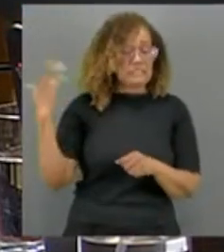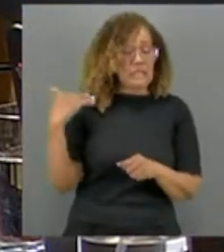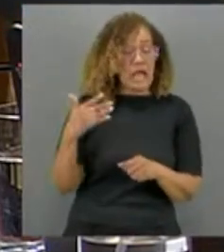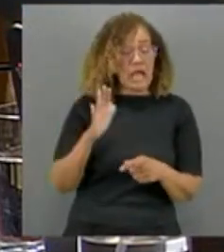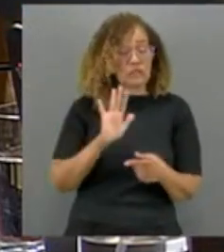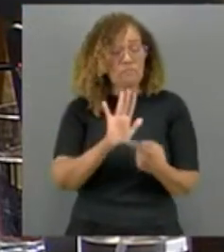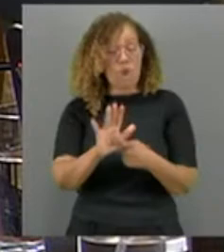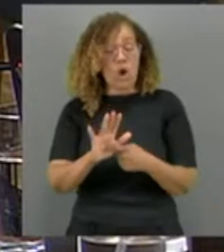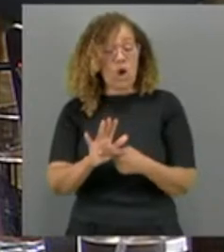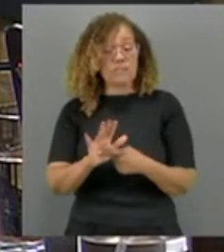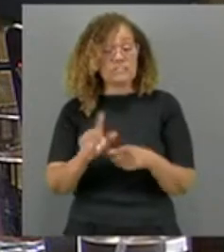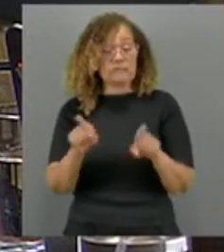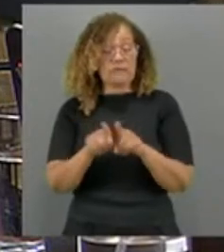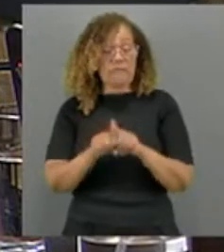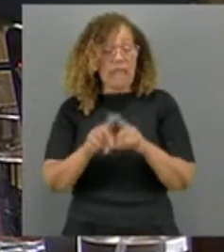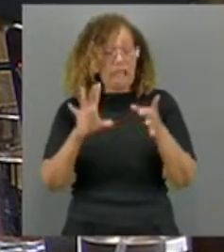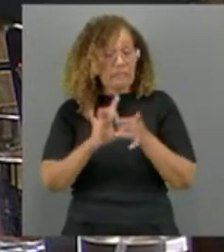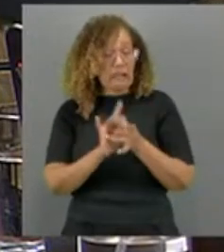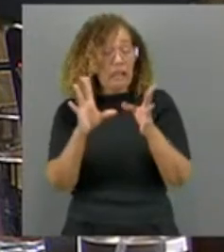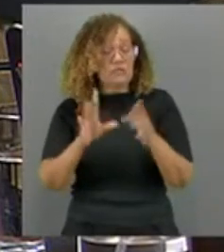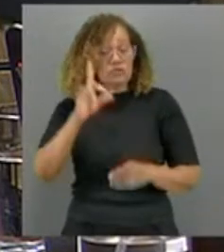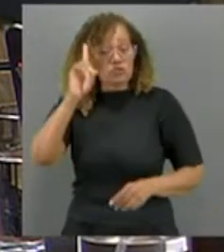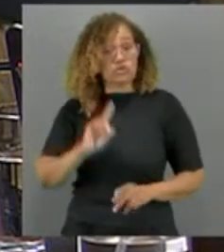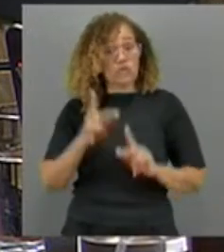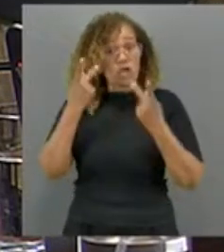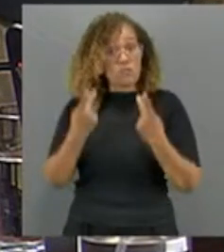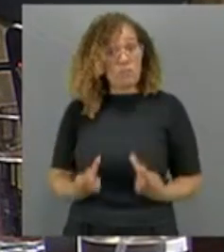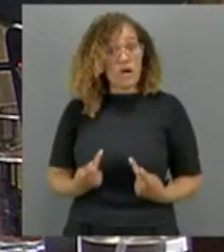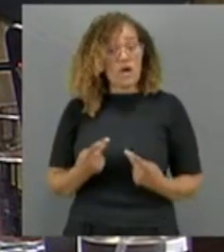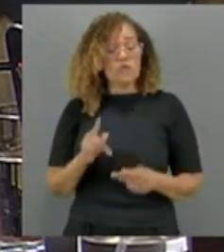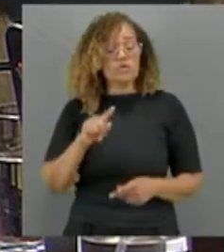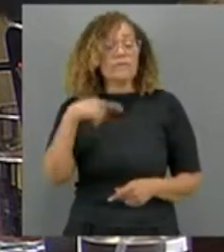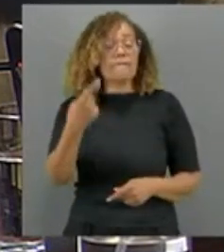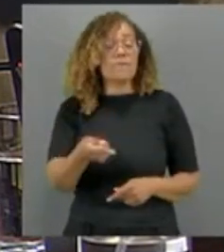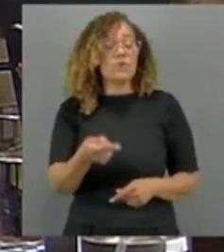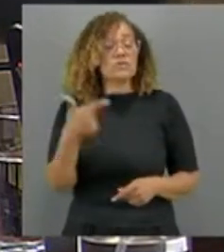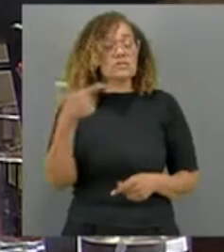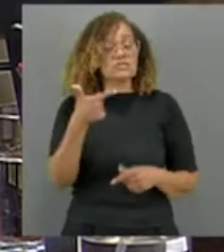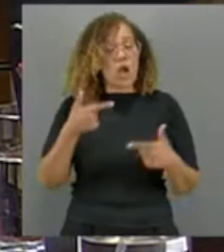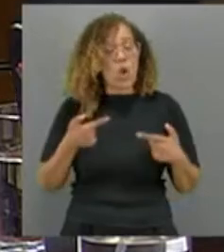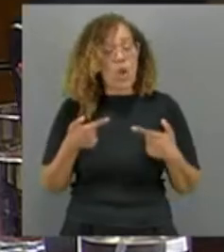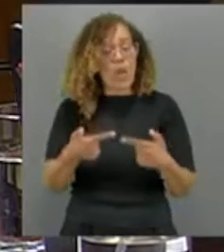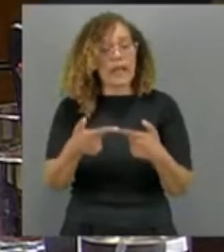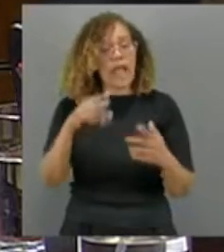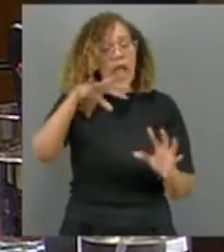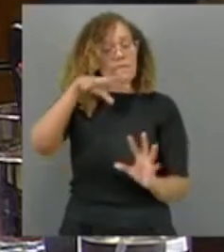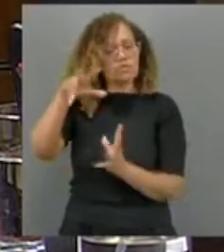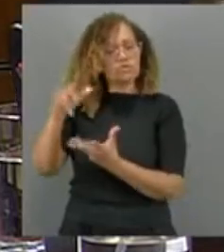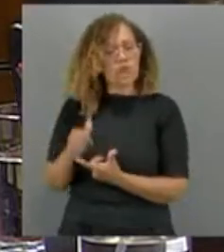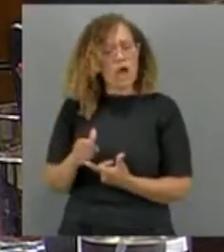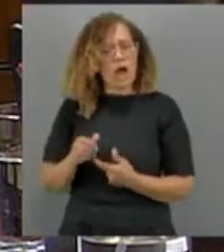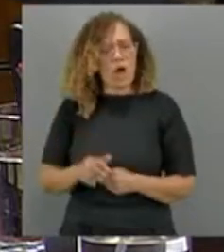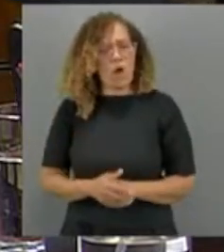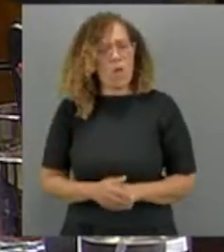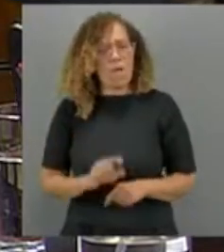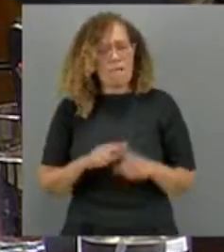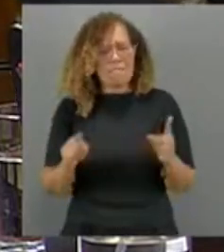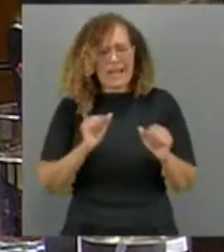Declaração Universal dos Direitos Humanos, logo após a Segunda Guerra Mundial, que de uma forma